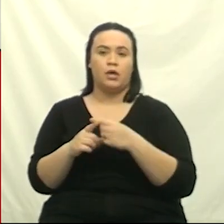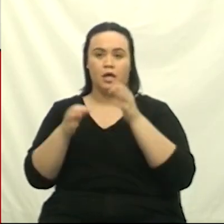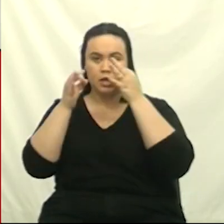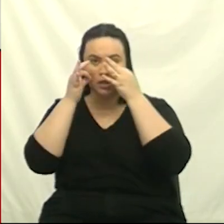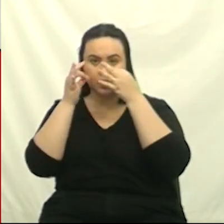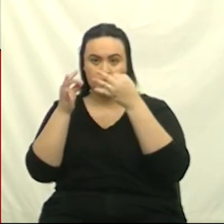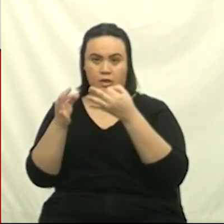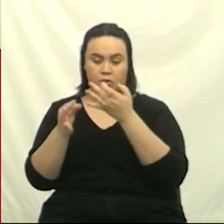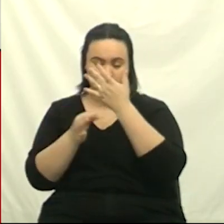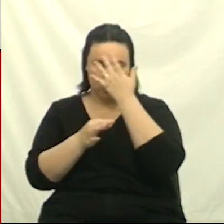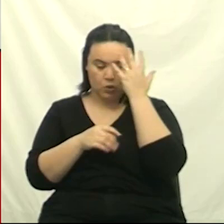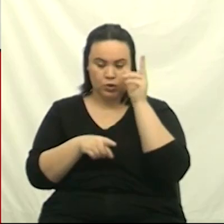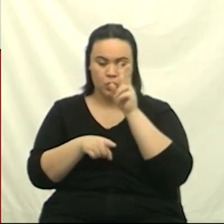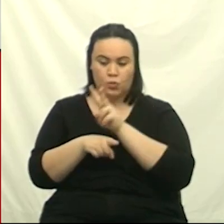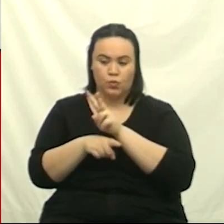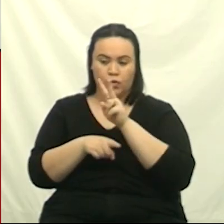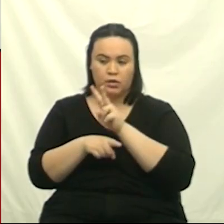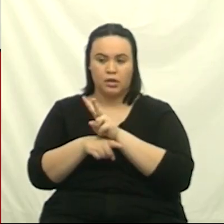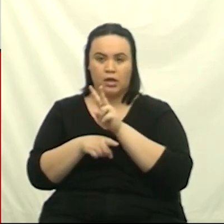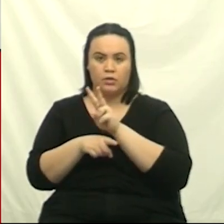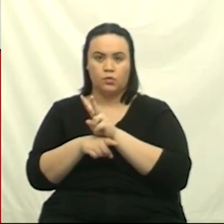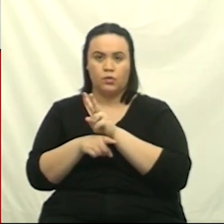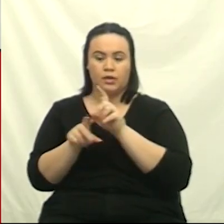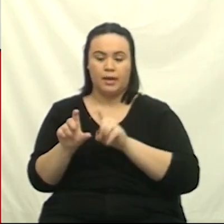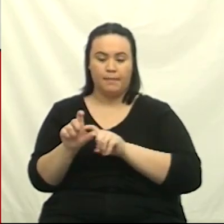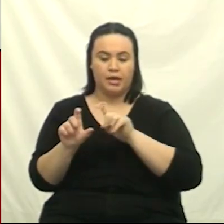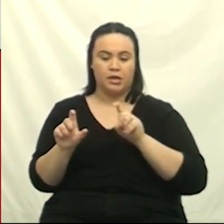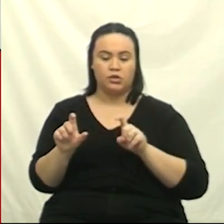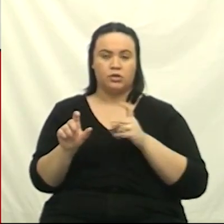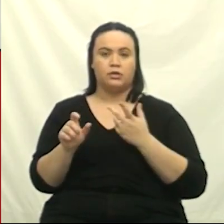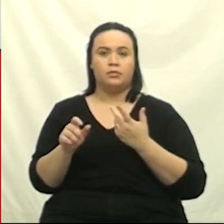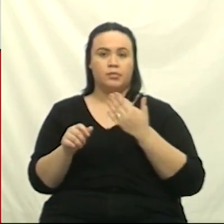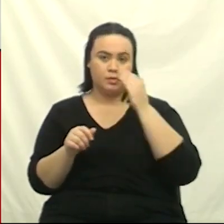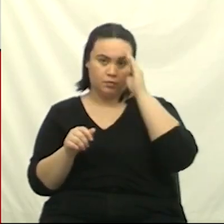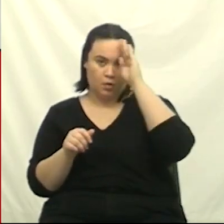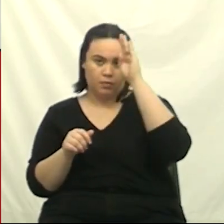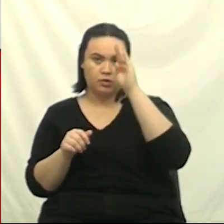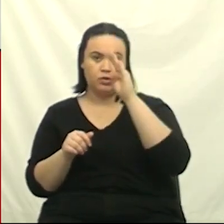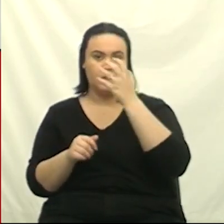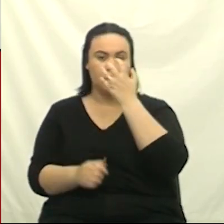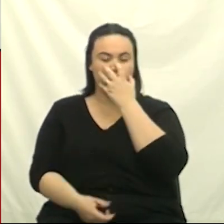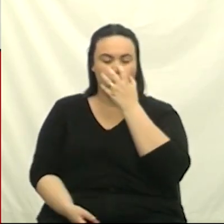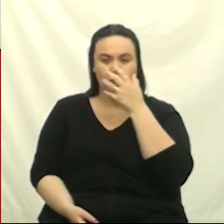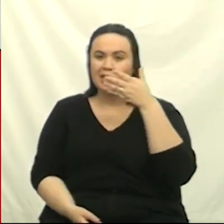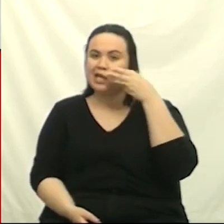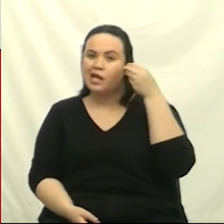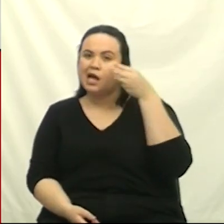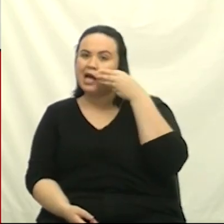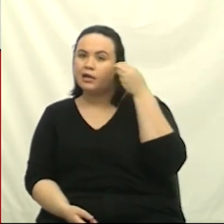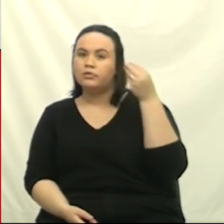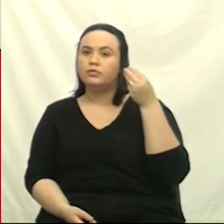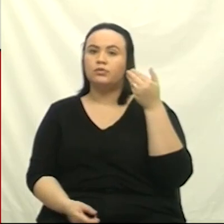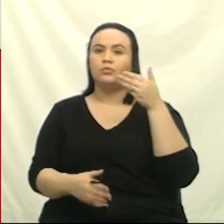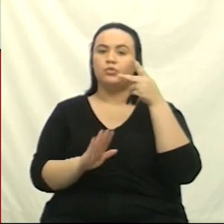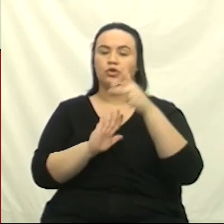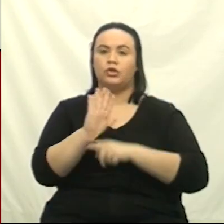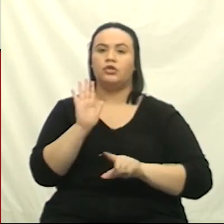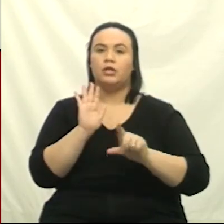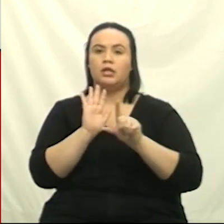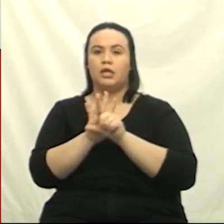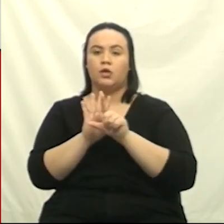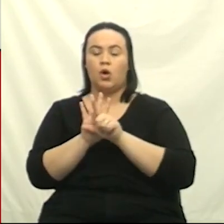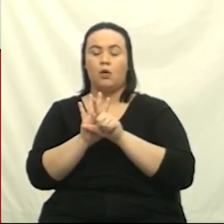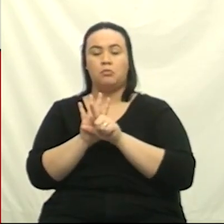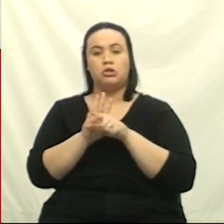aos sutores protetores independente de animais principalmente cães e gatos segue anexo projeto de lei como